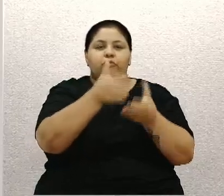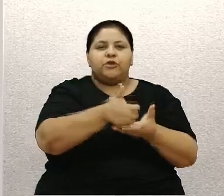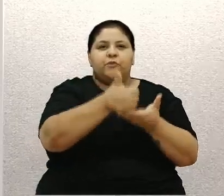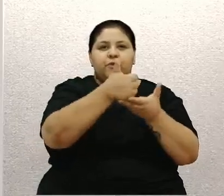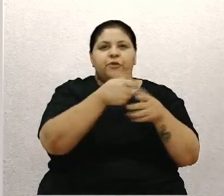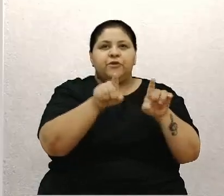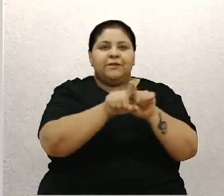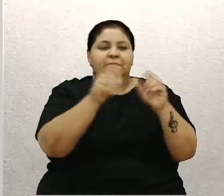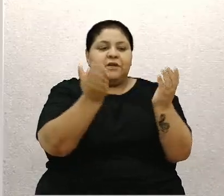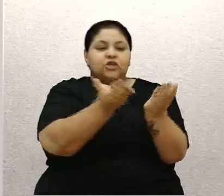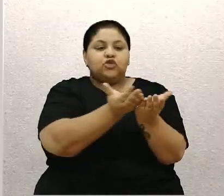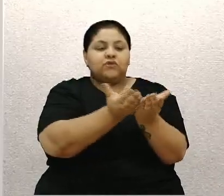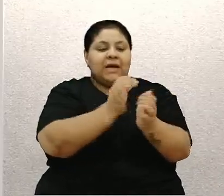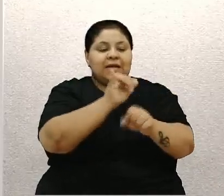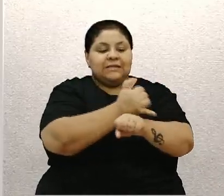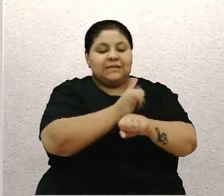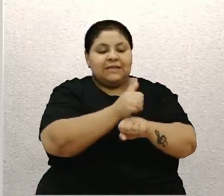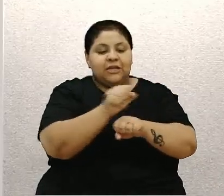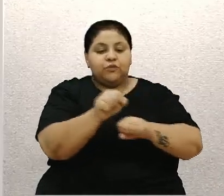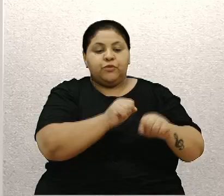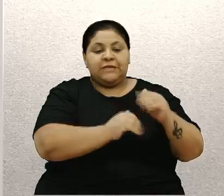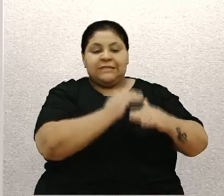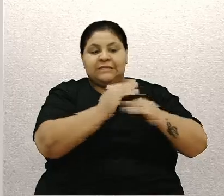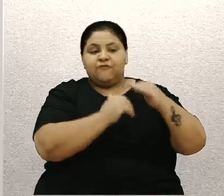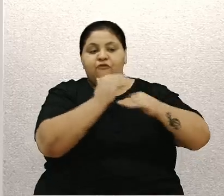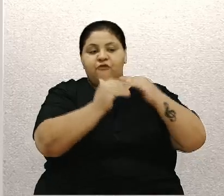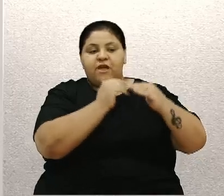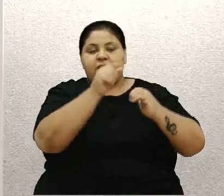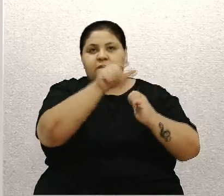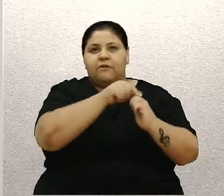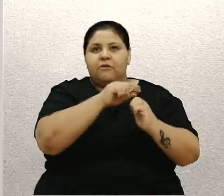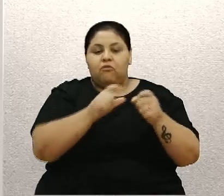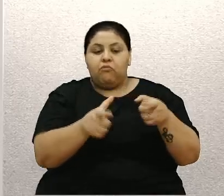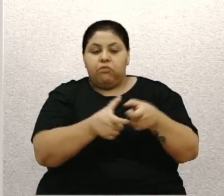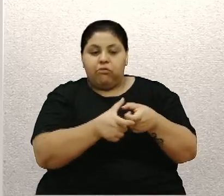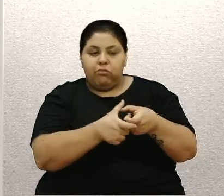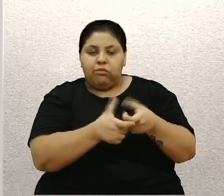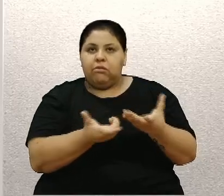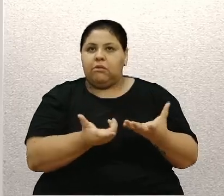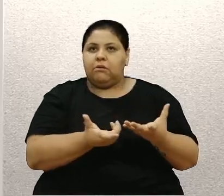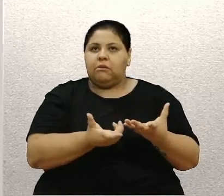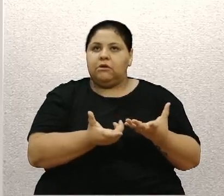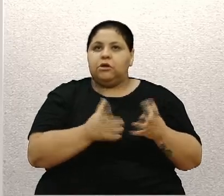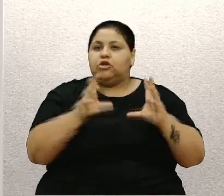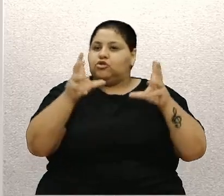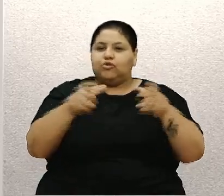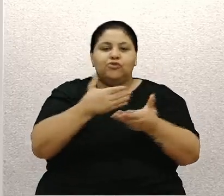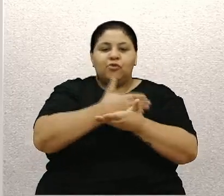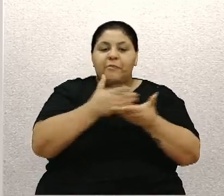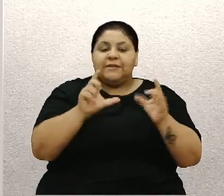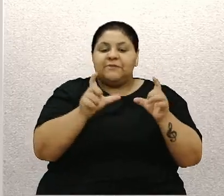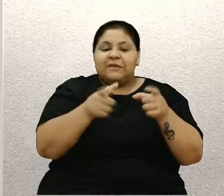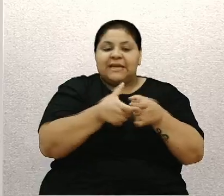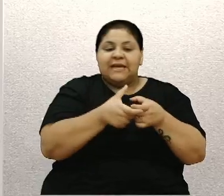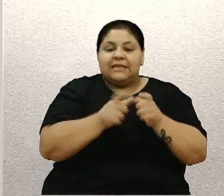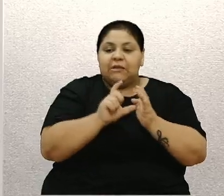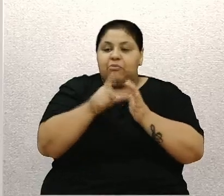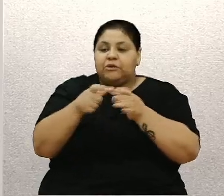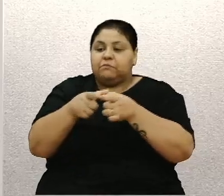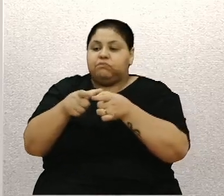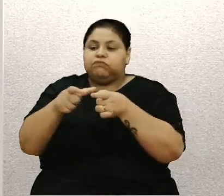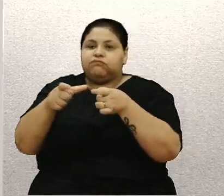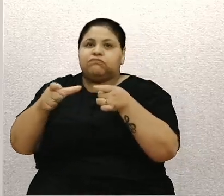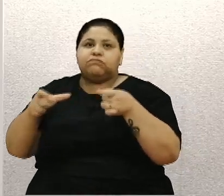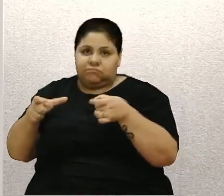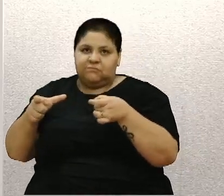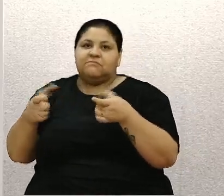estudar formas da gente poder desenvolver o microempresário, o pequeno empresário, porque todo mundo começa pequeno e acaba se tornando grande.